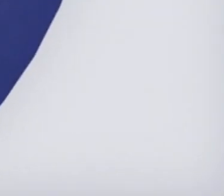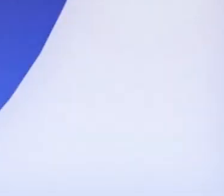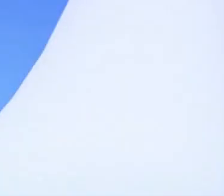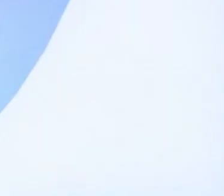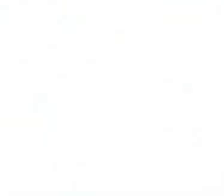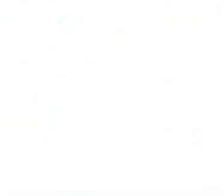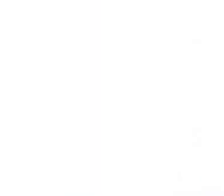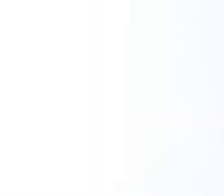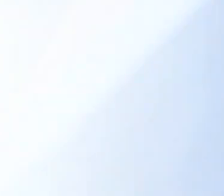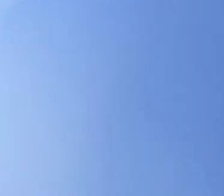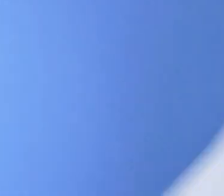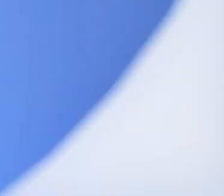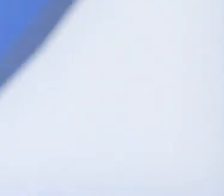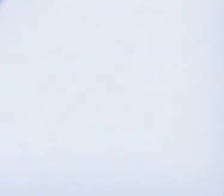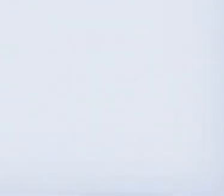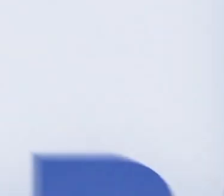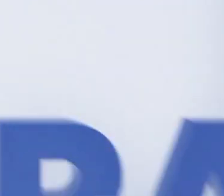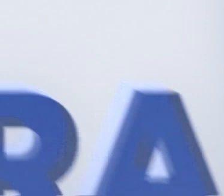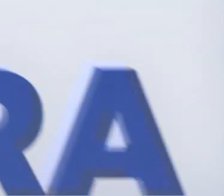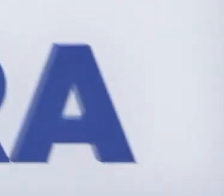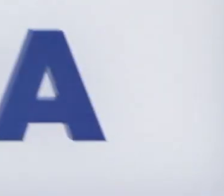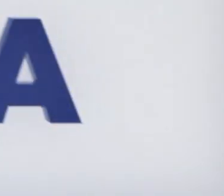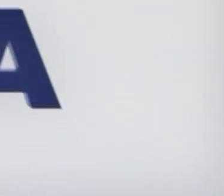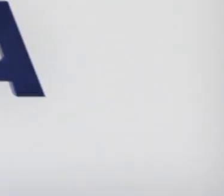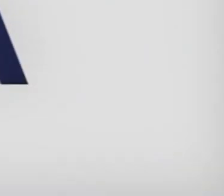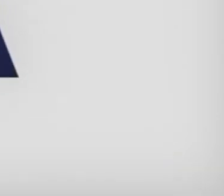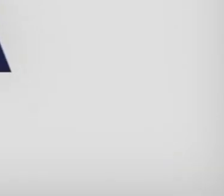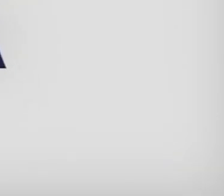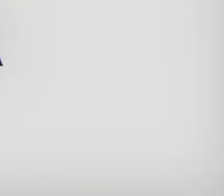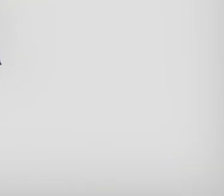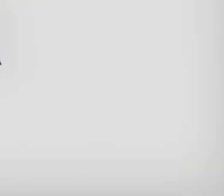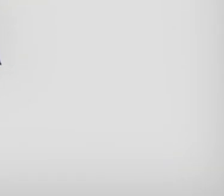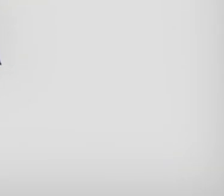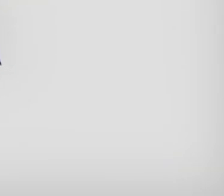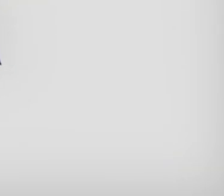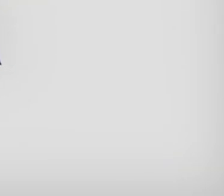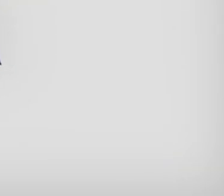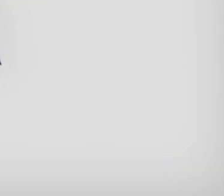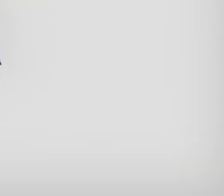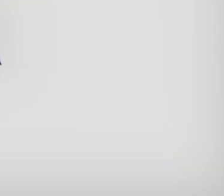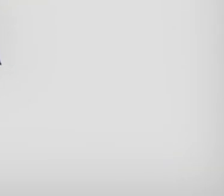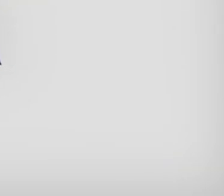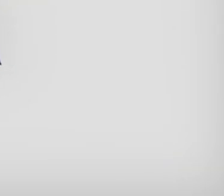TV Câmara, Campinas.